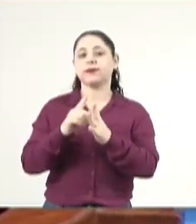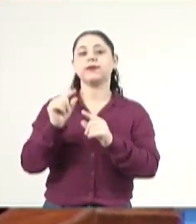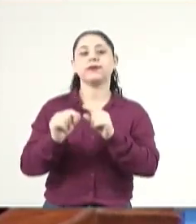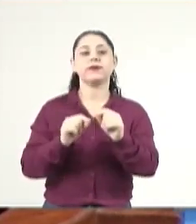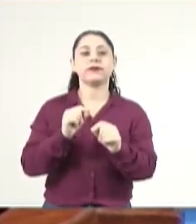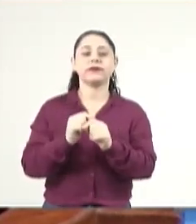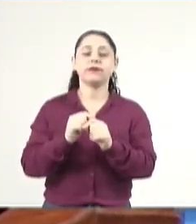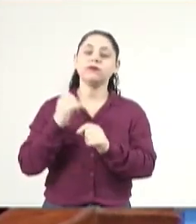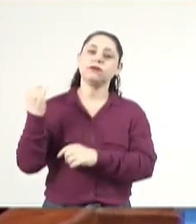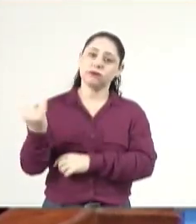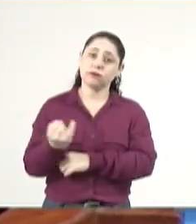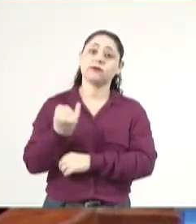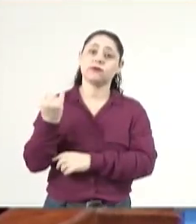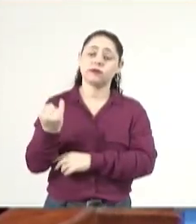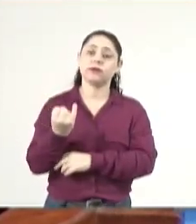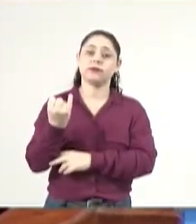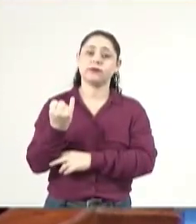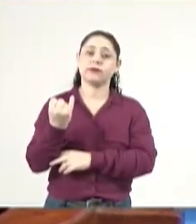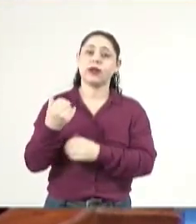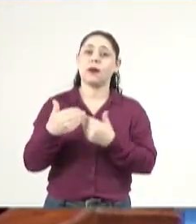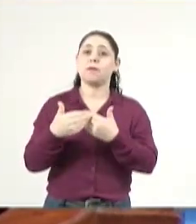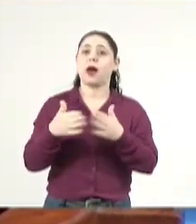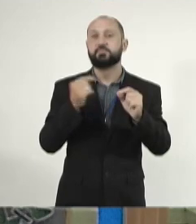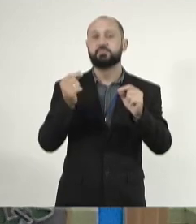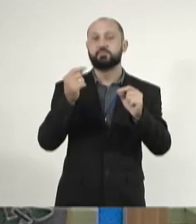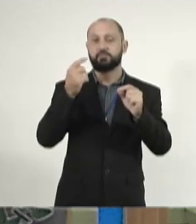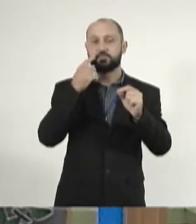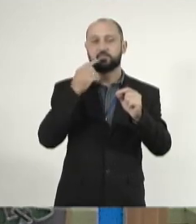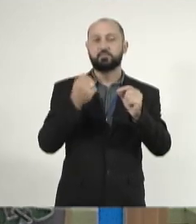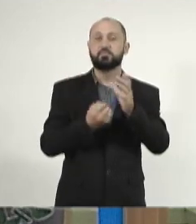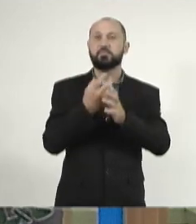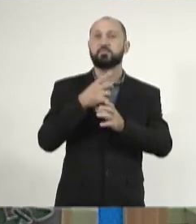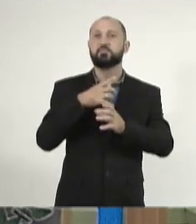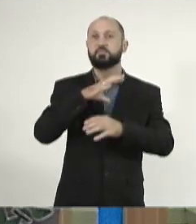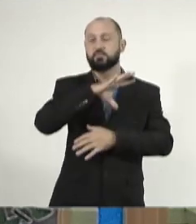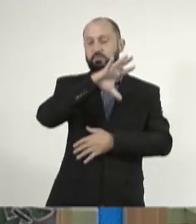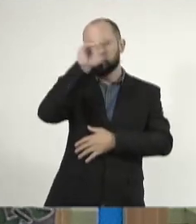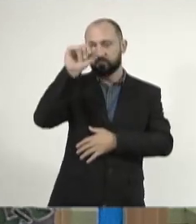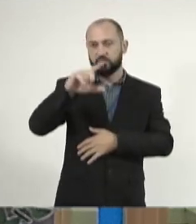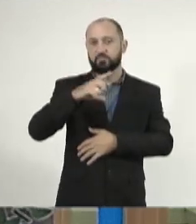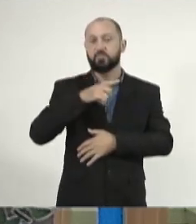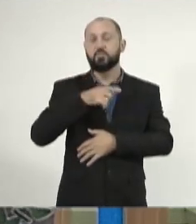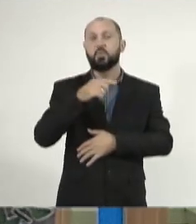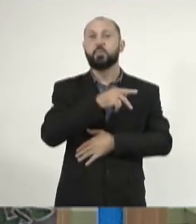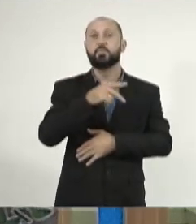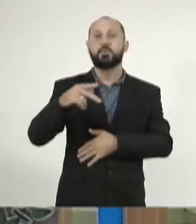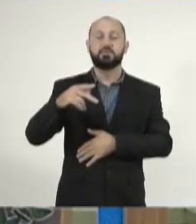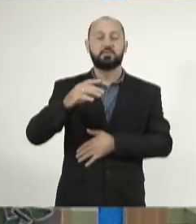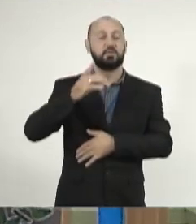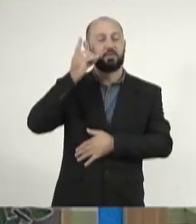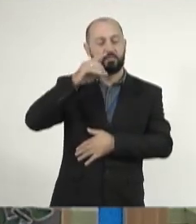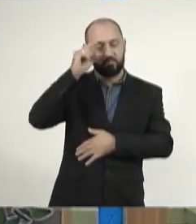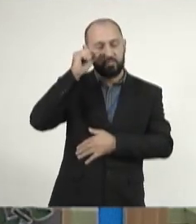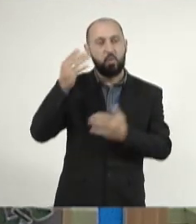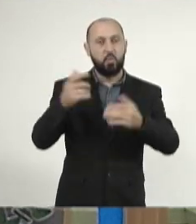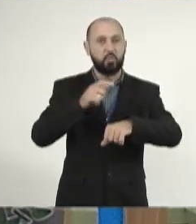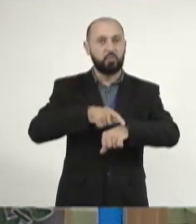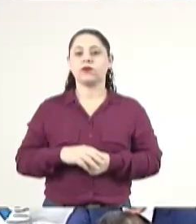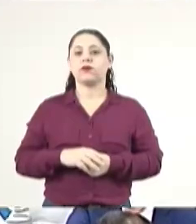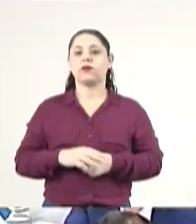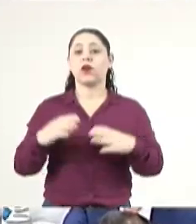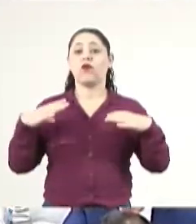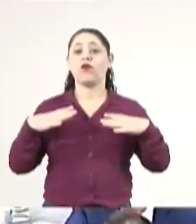que a gente possa, de fato e de direito, fazer um plano de recuperação? E essa